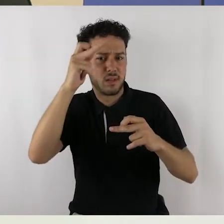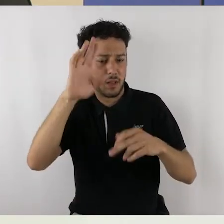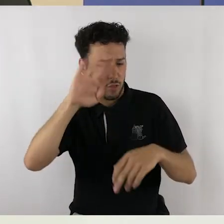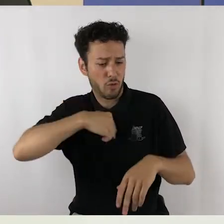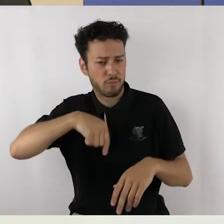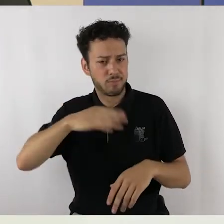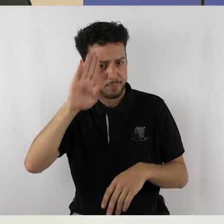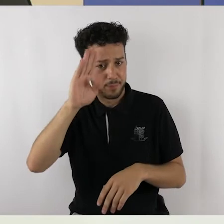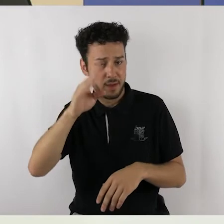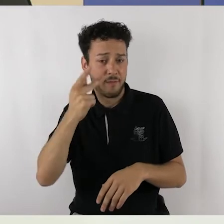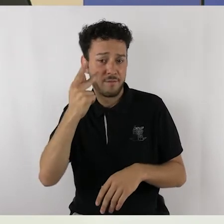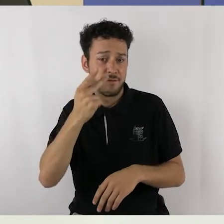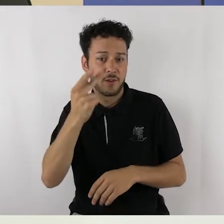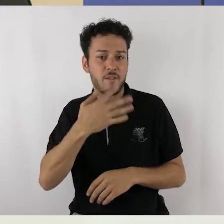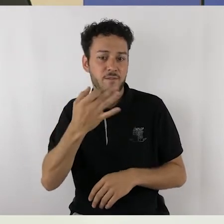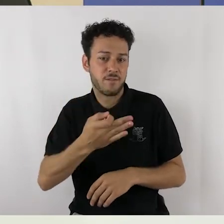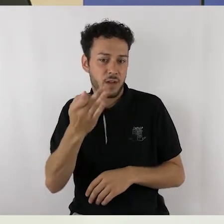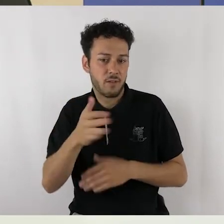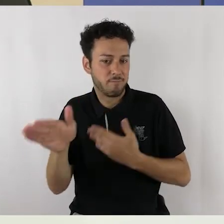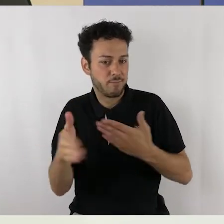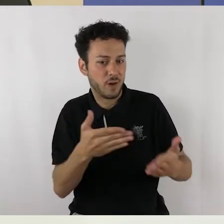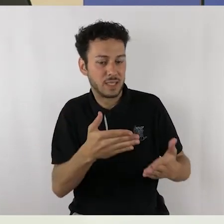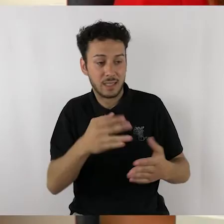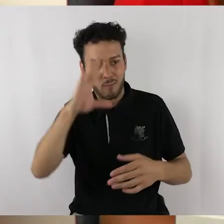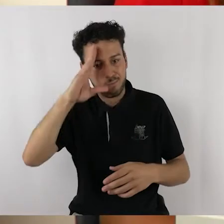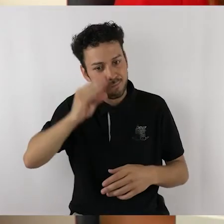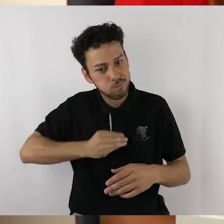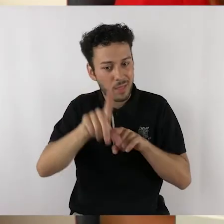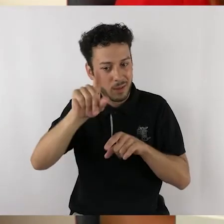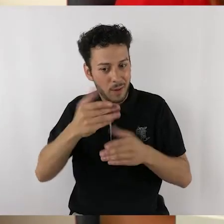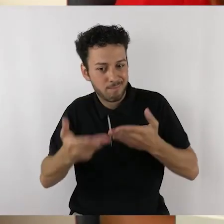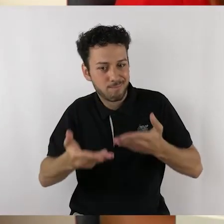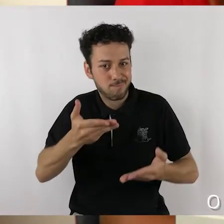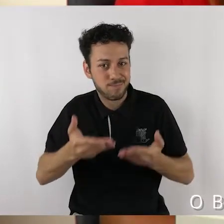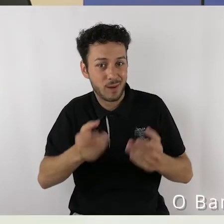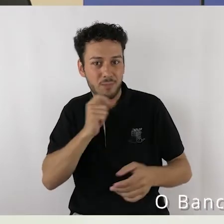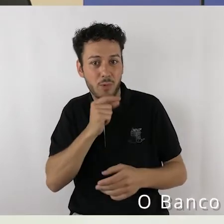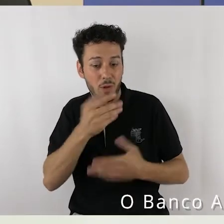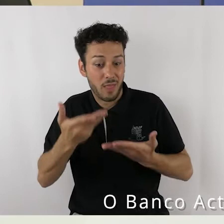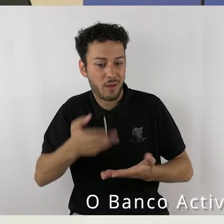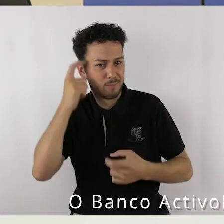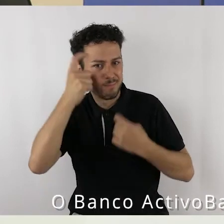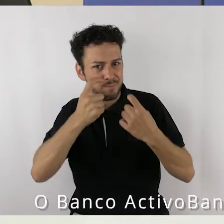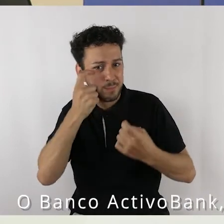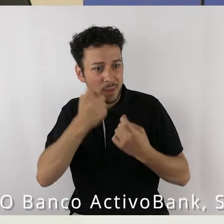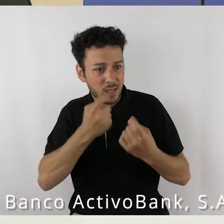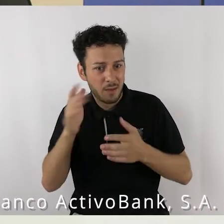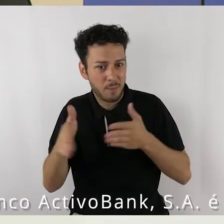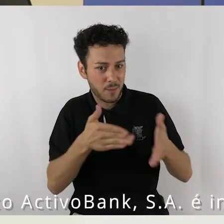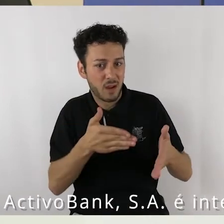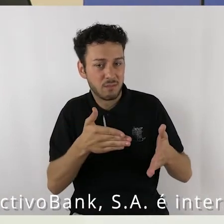juro que temos que temos verificado a vivemos de facto aqui um momento de incerteza e pode ser um bom momento